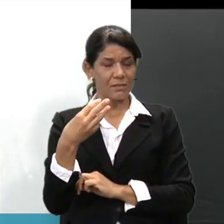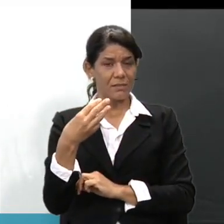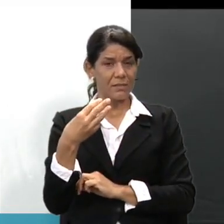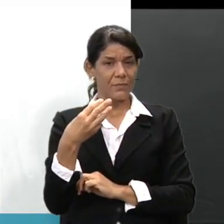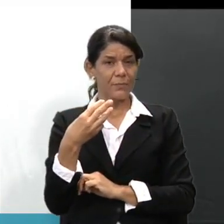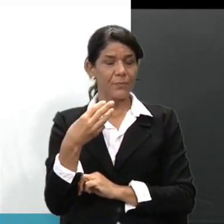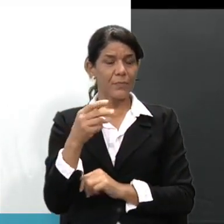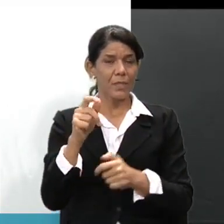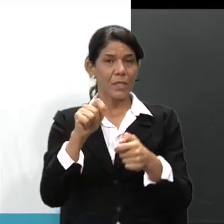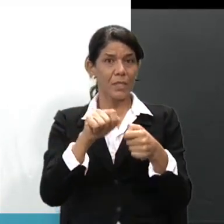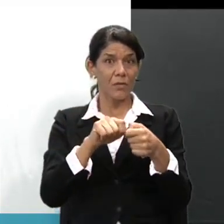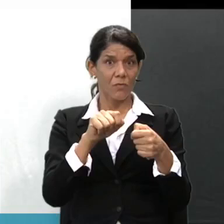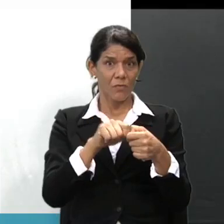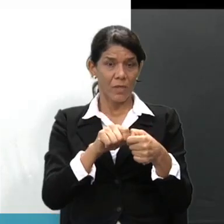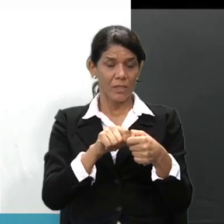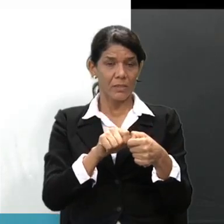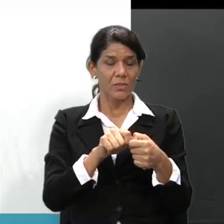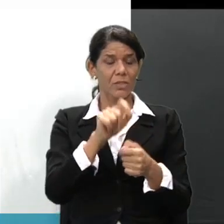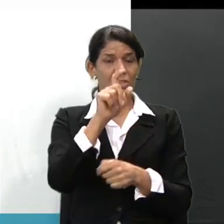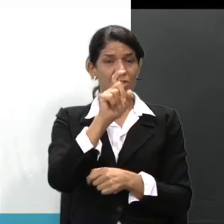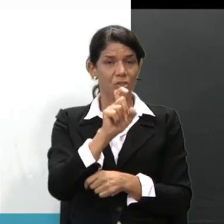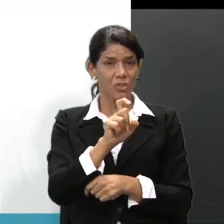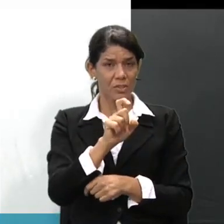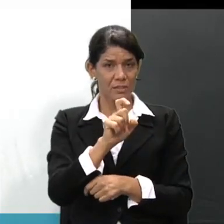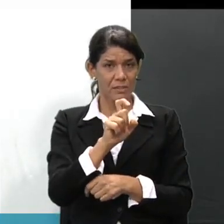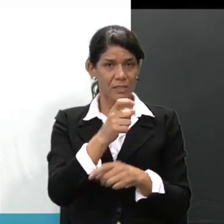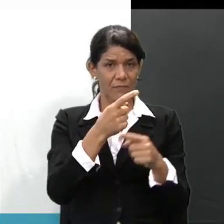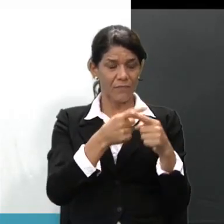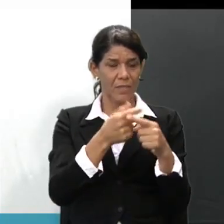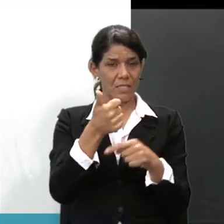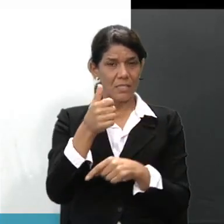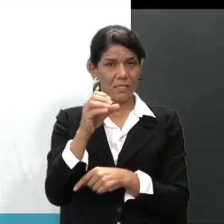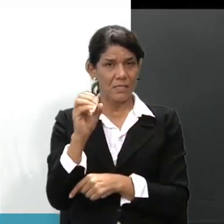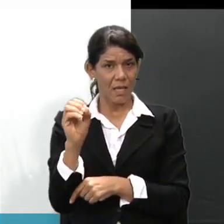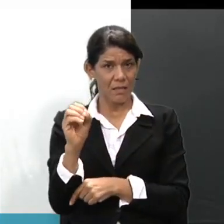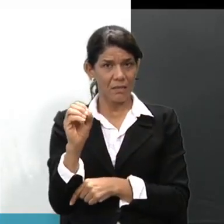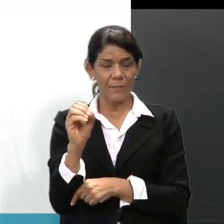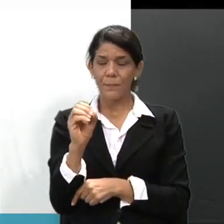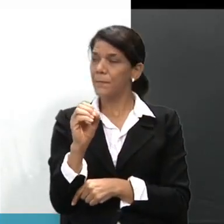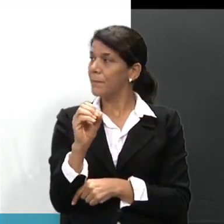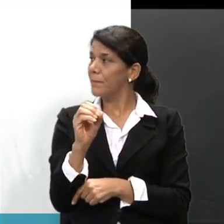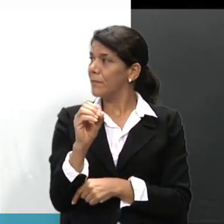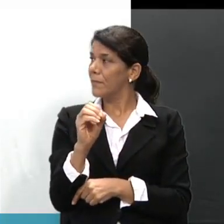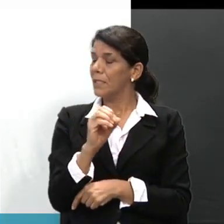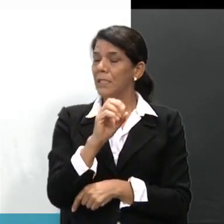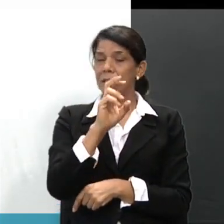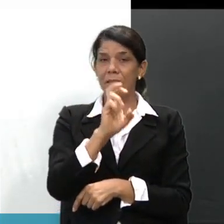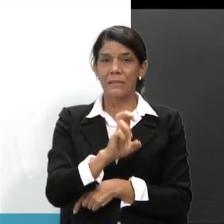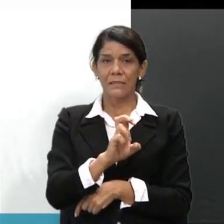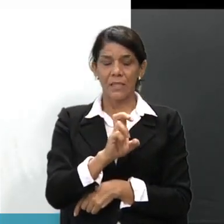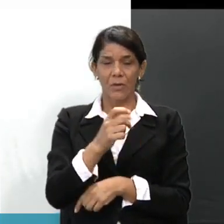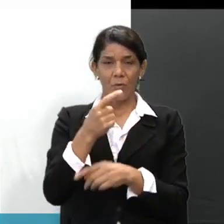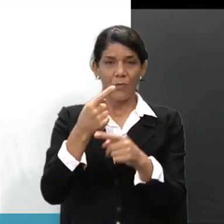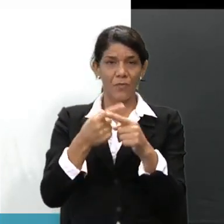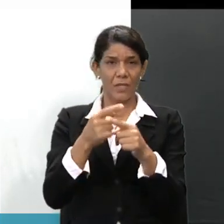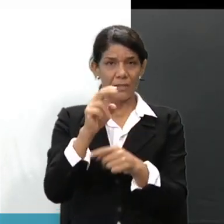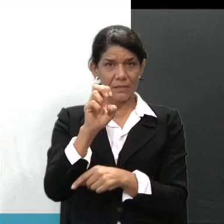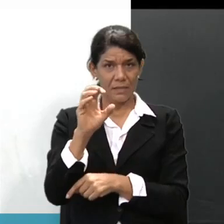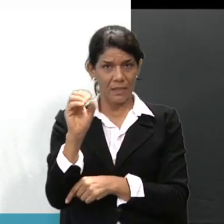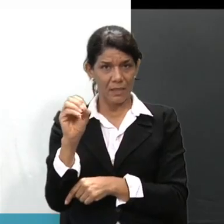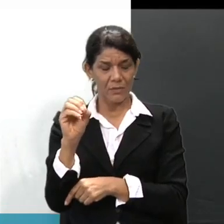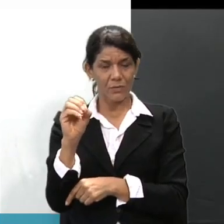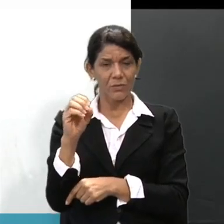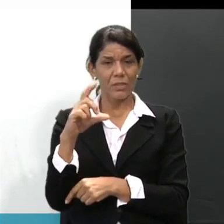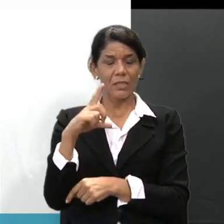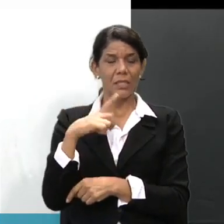vou fazer x vezes 100, 100x. 5 vezes 500,